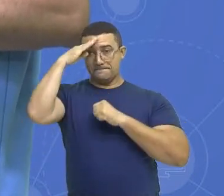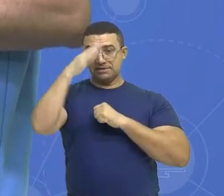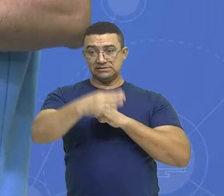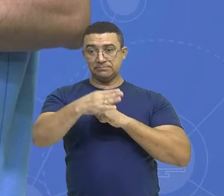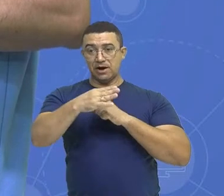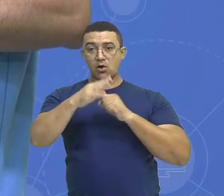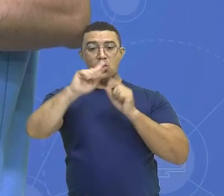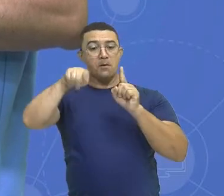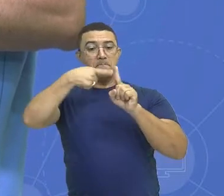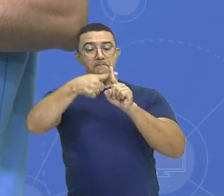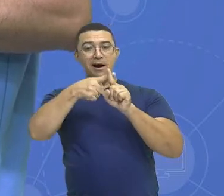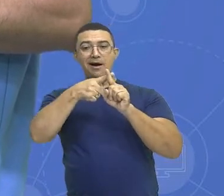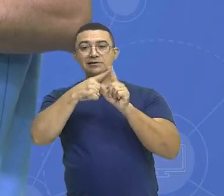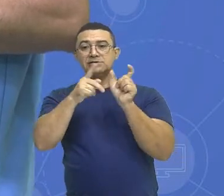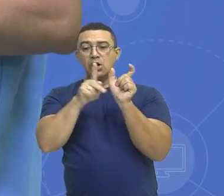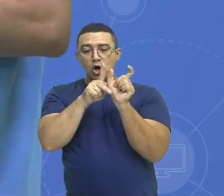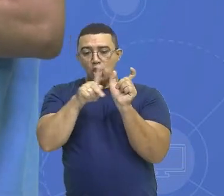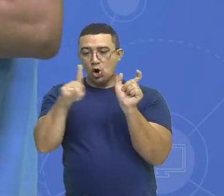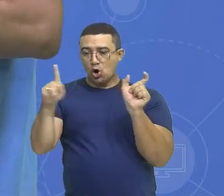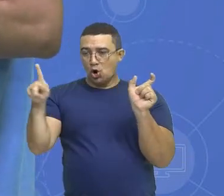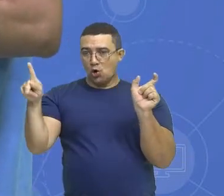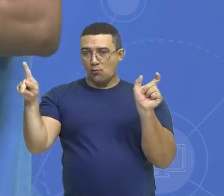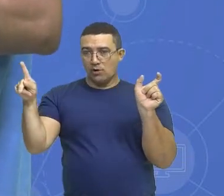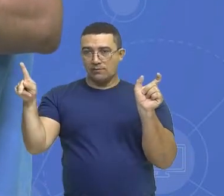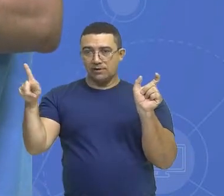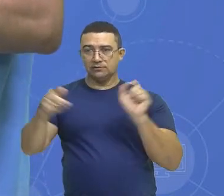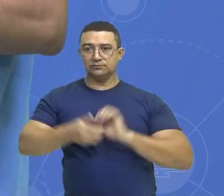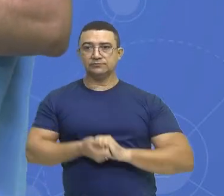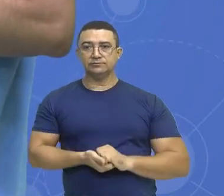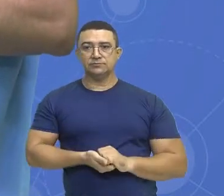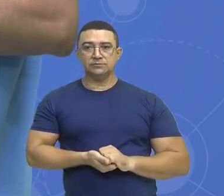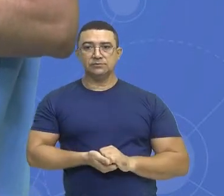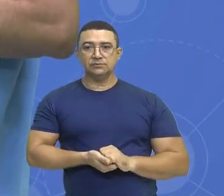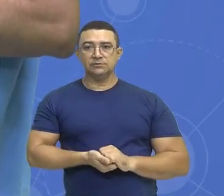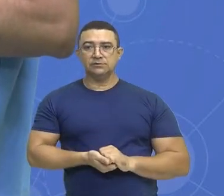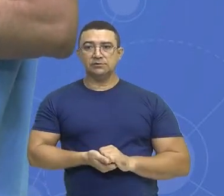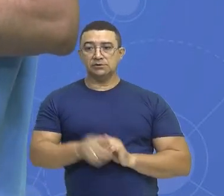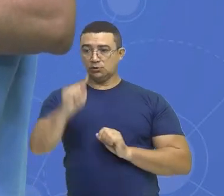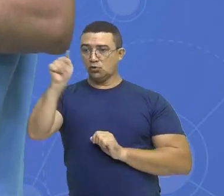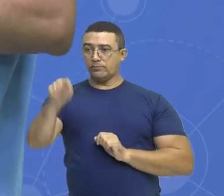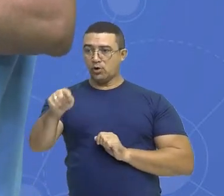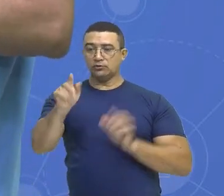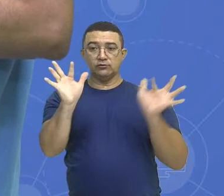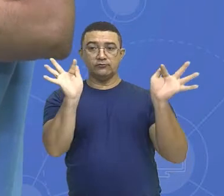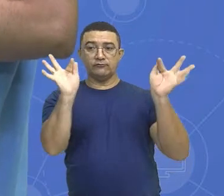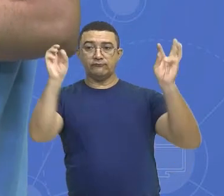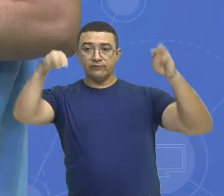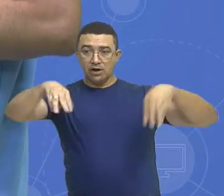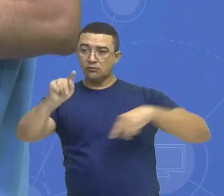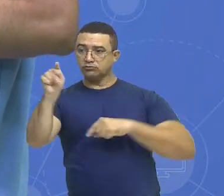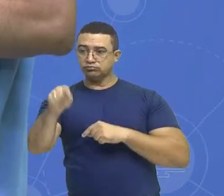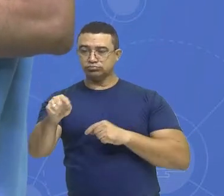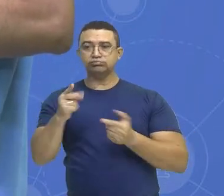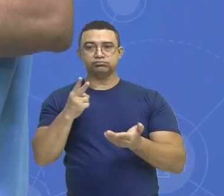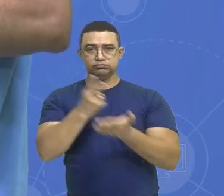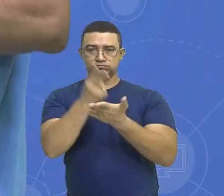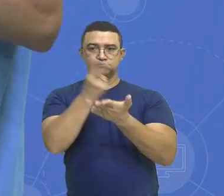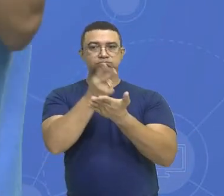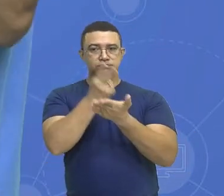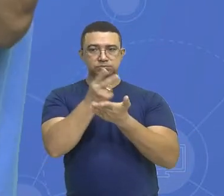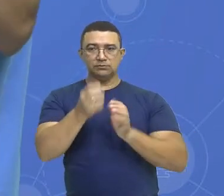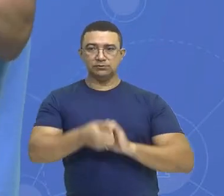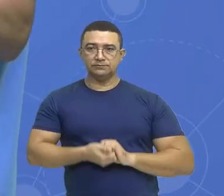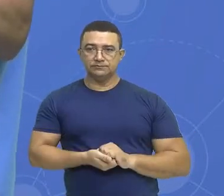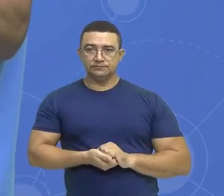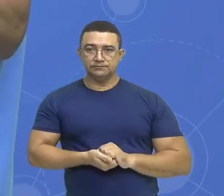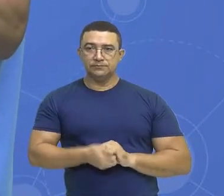e depois eu vou ter o complemento. E claro, não devo esquecer nunca do nosso ponto de interrogação, que é o nosso question mark.